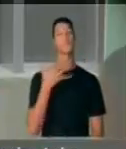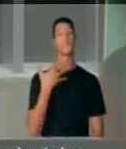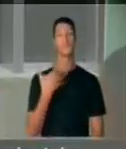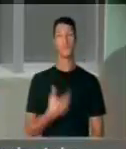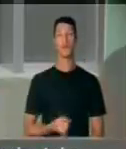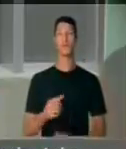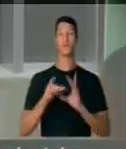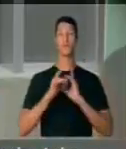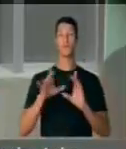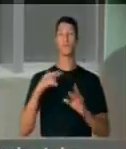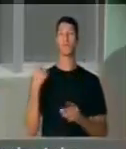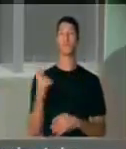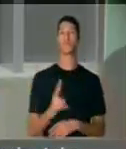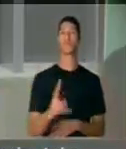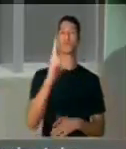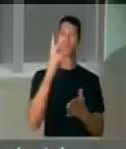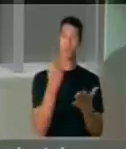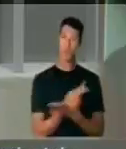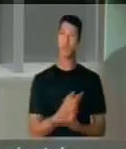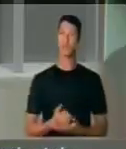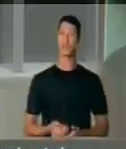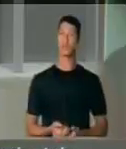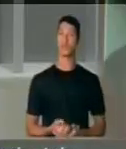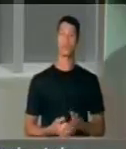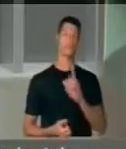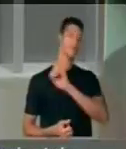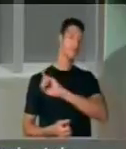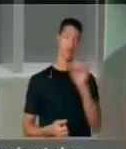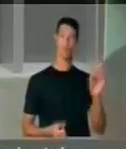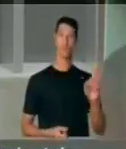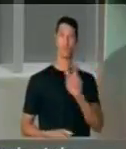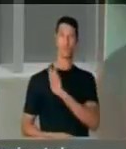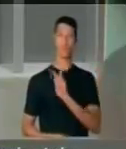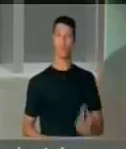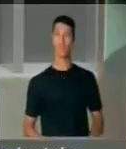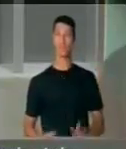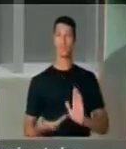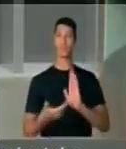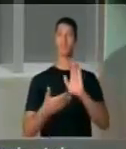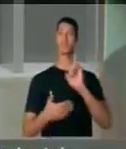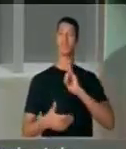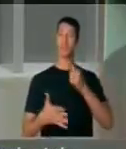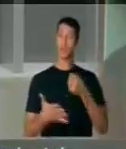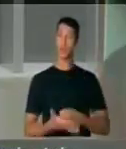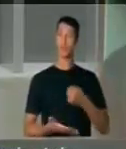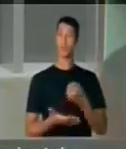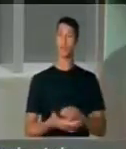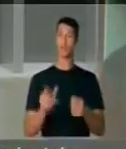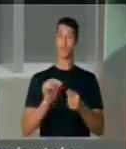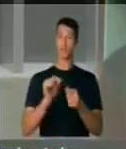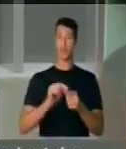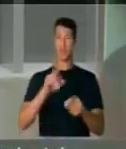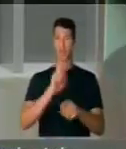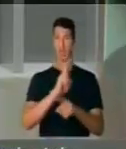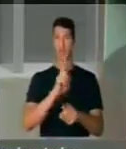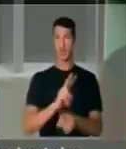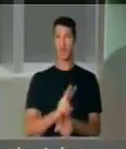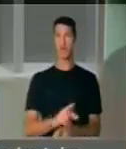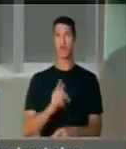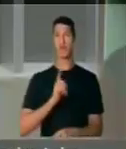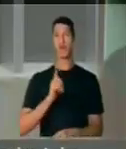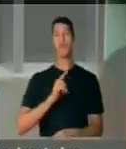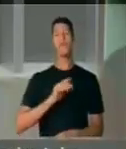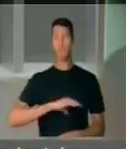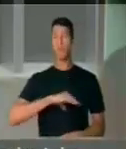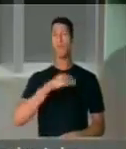Vamos permitir que isso continue ocorrendo? Não. O presidente da casa tem a obrigação de fazer essa defesa. Eu